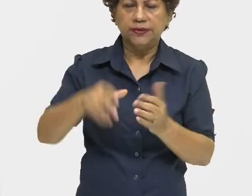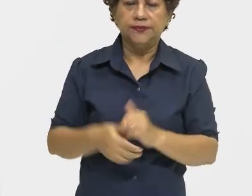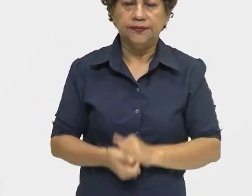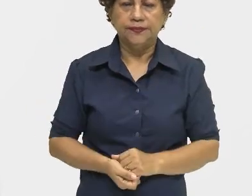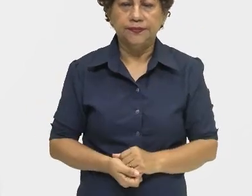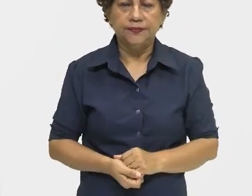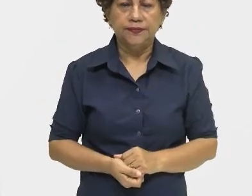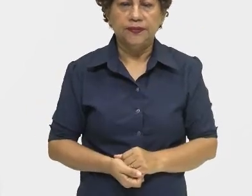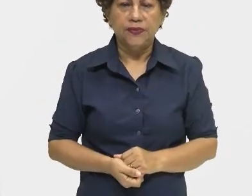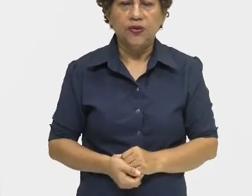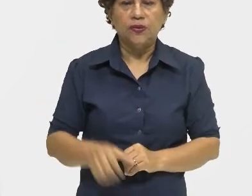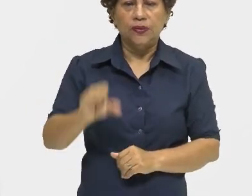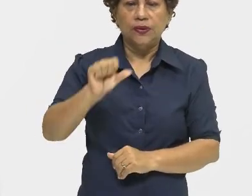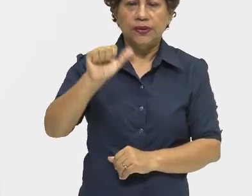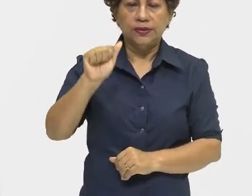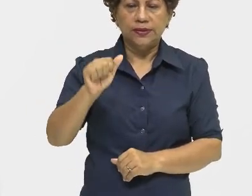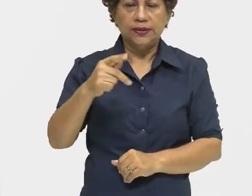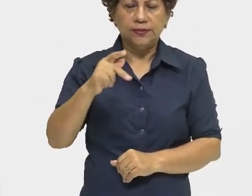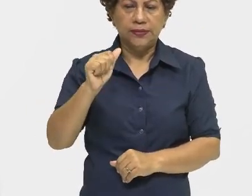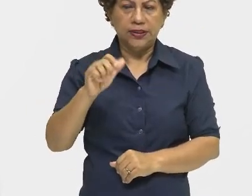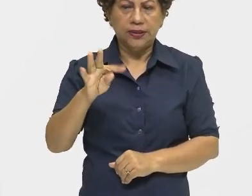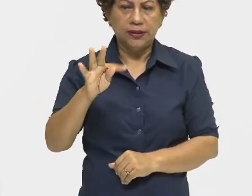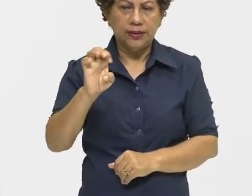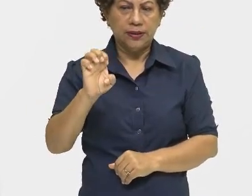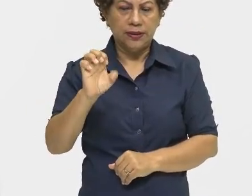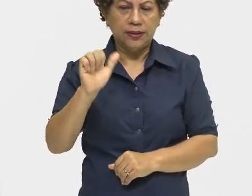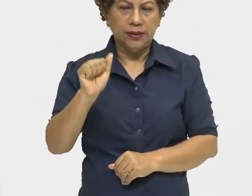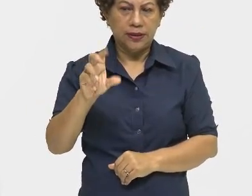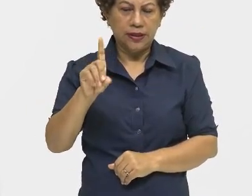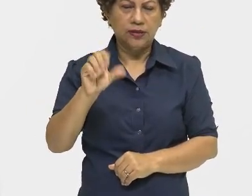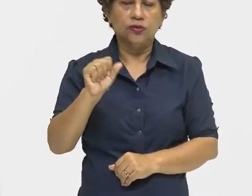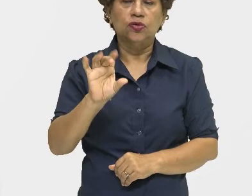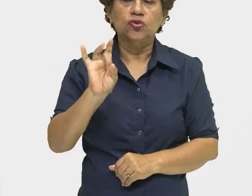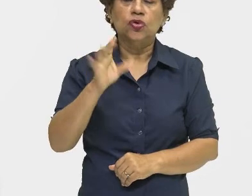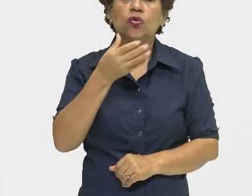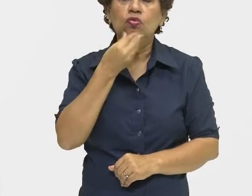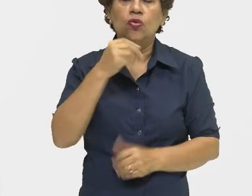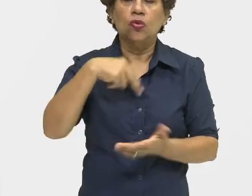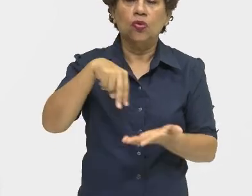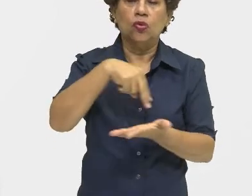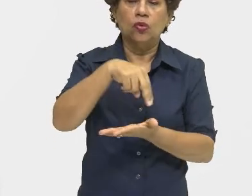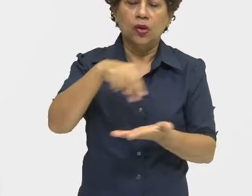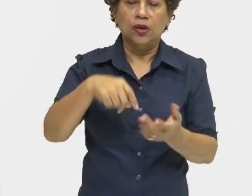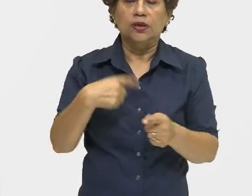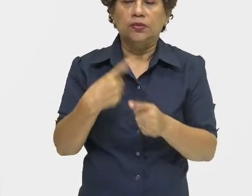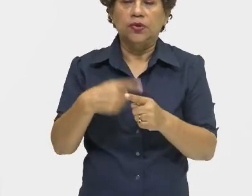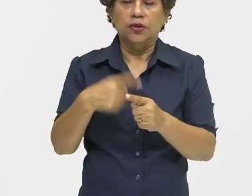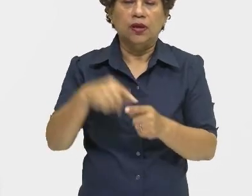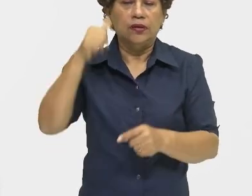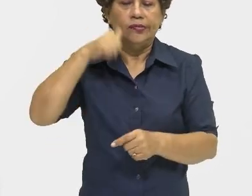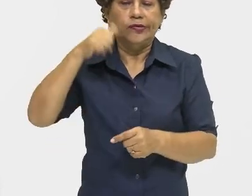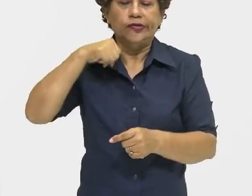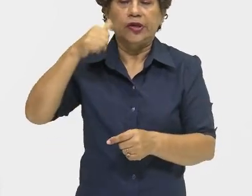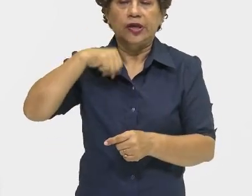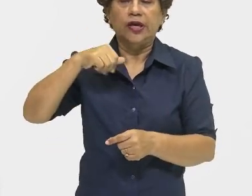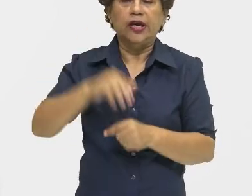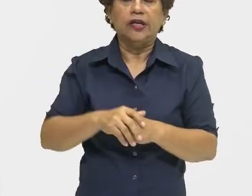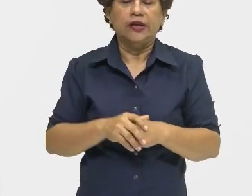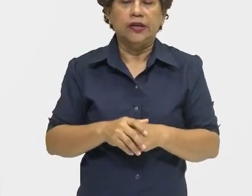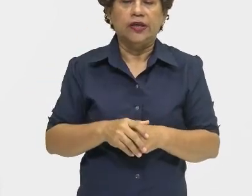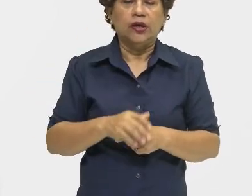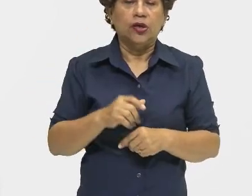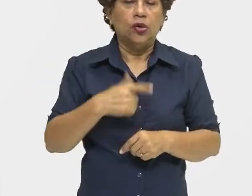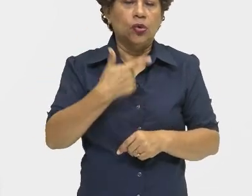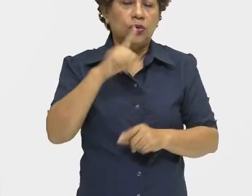sapateado vigoroso é feito somente pelos homens, enquanto as mulheres arrastam os pés e dão volteios